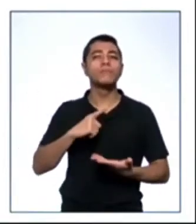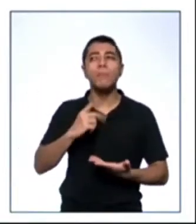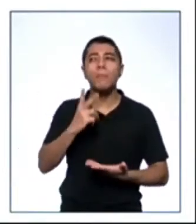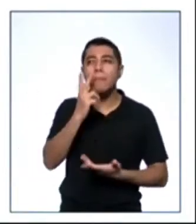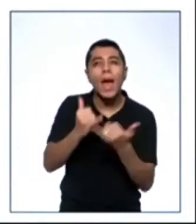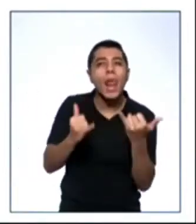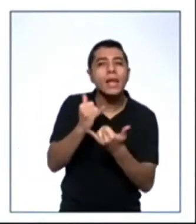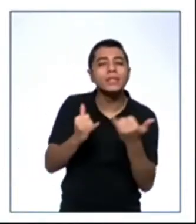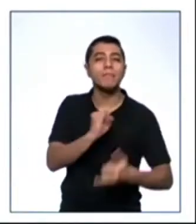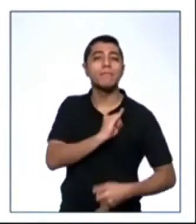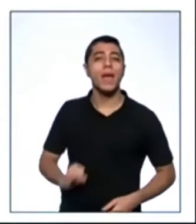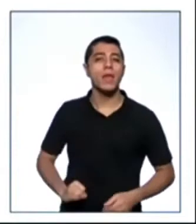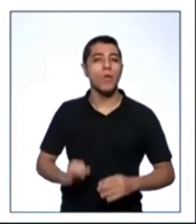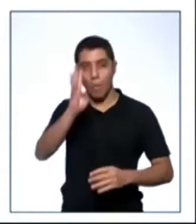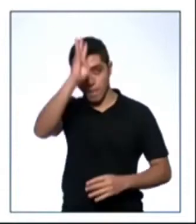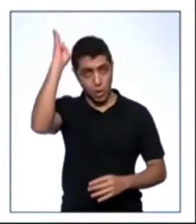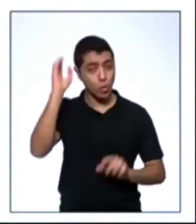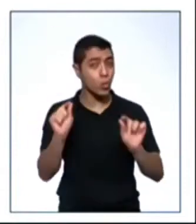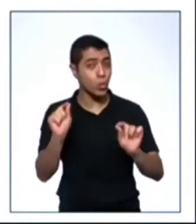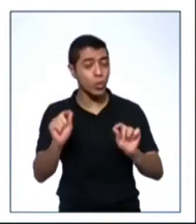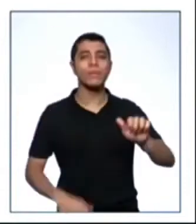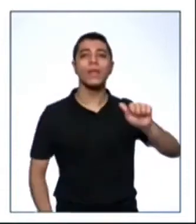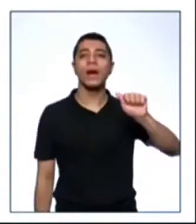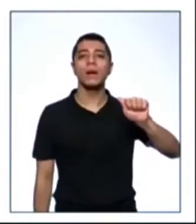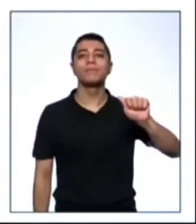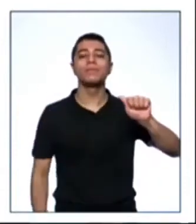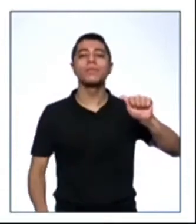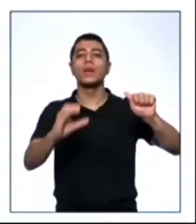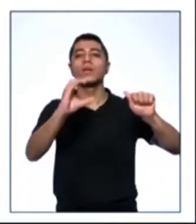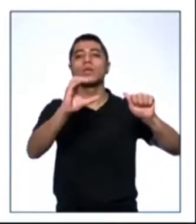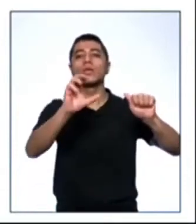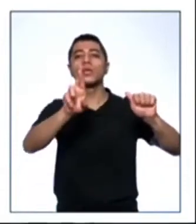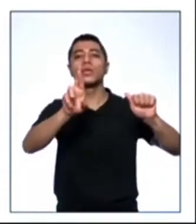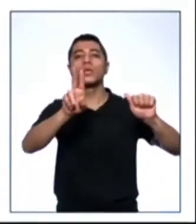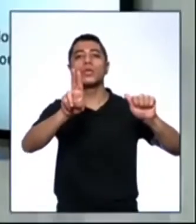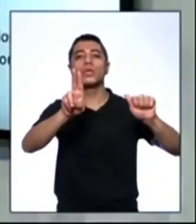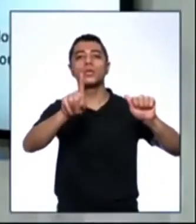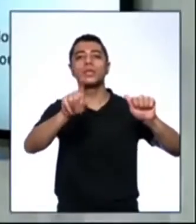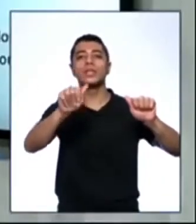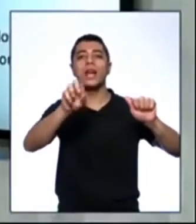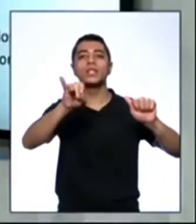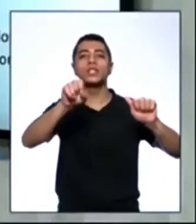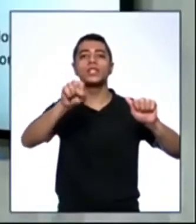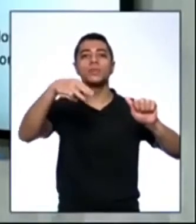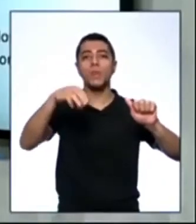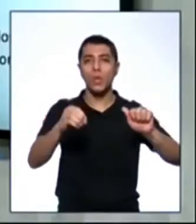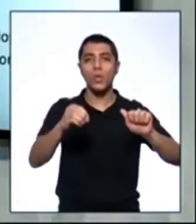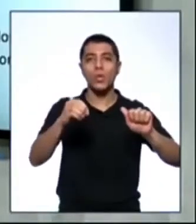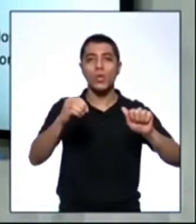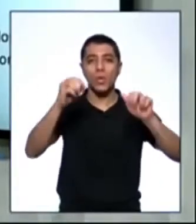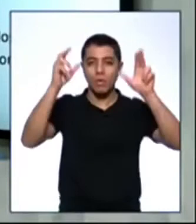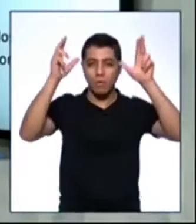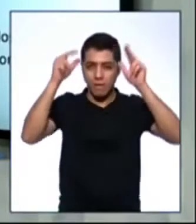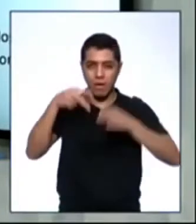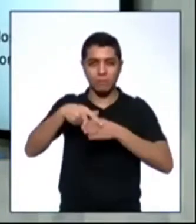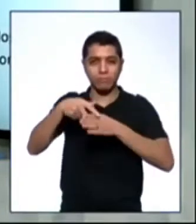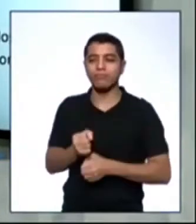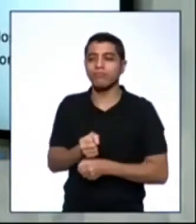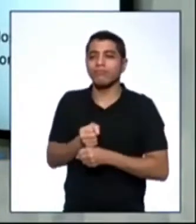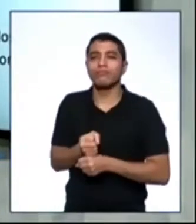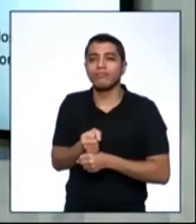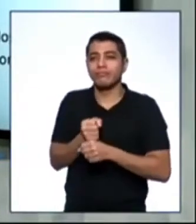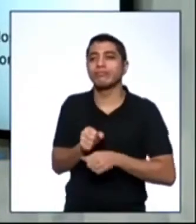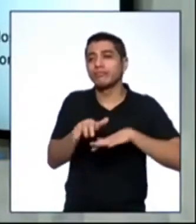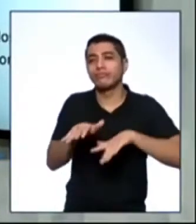A. Cruzadismo, conquista da Terra Santa. Olha pra mim. Mano, cruzadismo é um